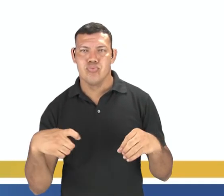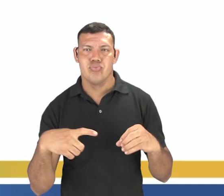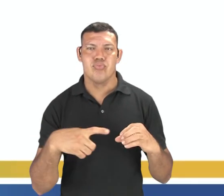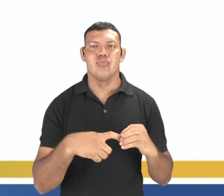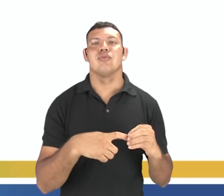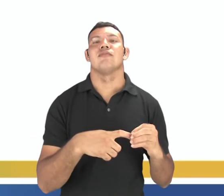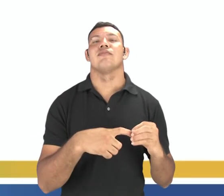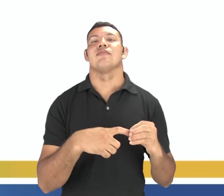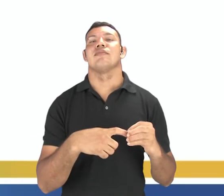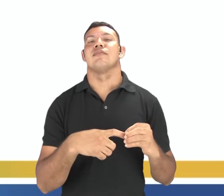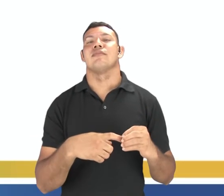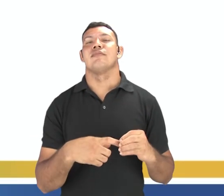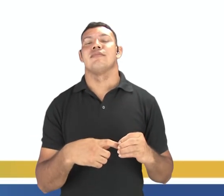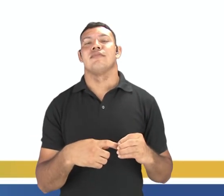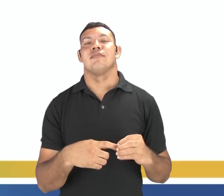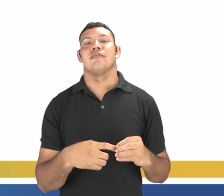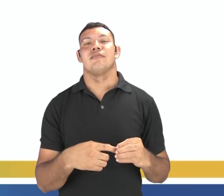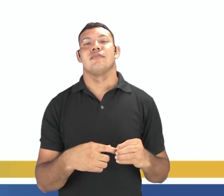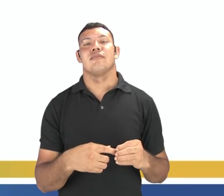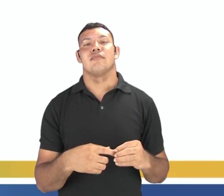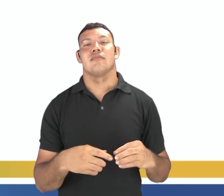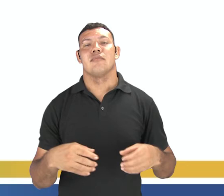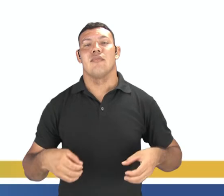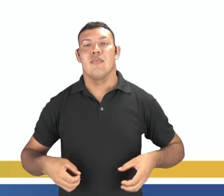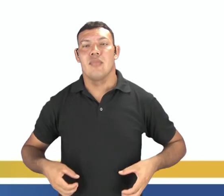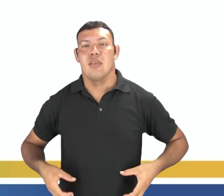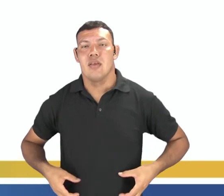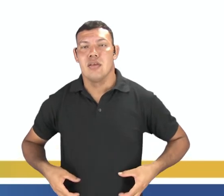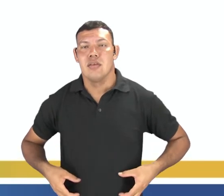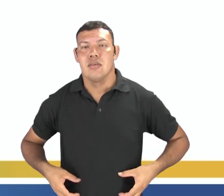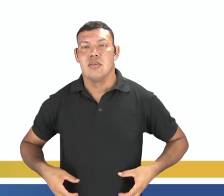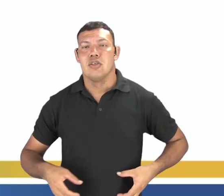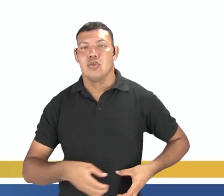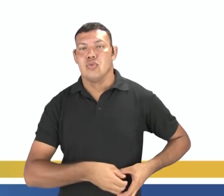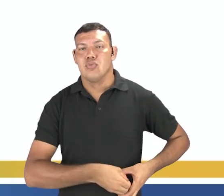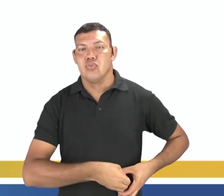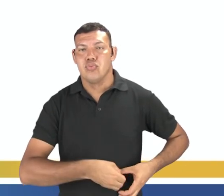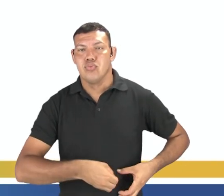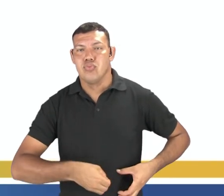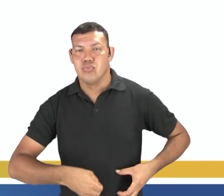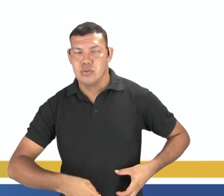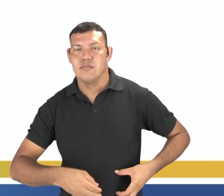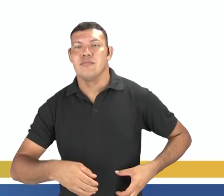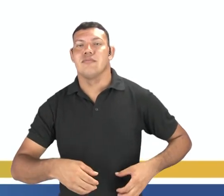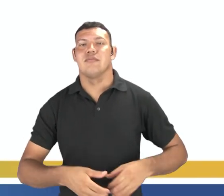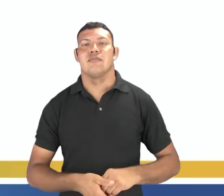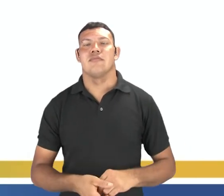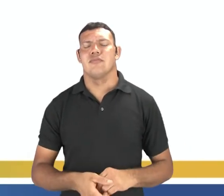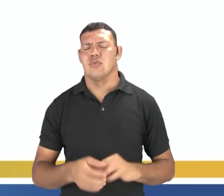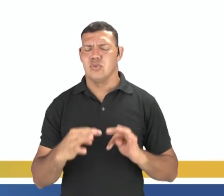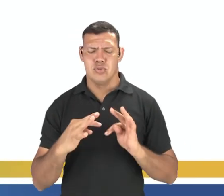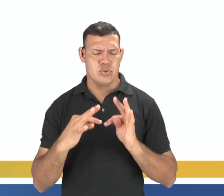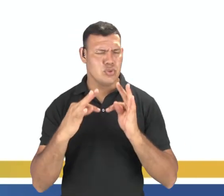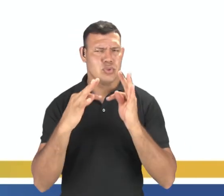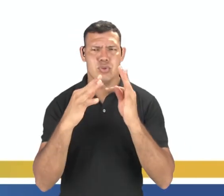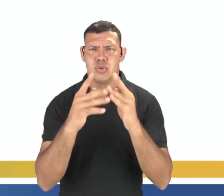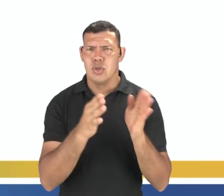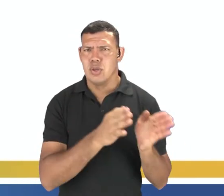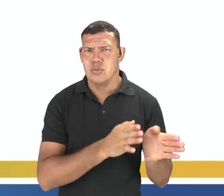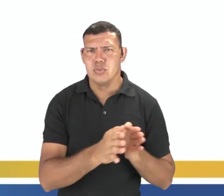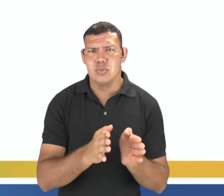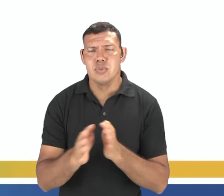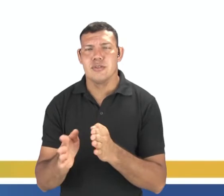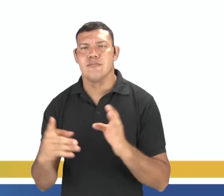canal vaginal, a liberação que vai ocorrer dos óvulos para as trompas, e nas trompas é onde vai acontecer